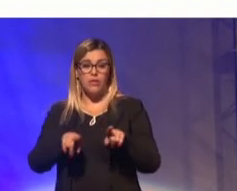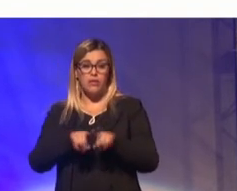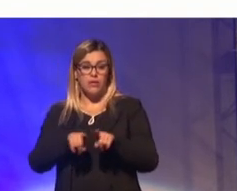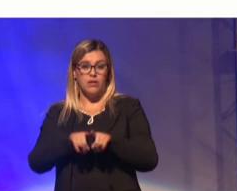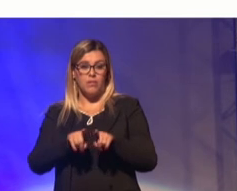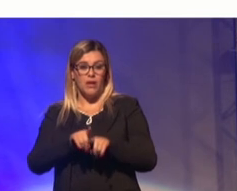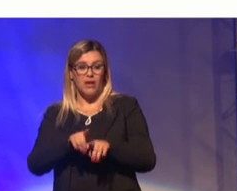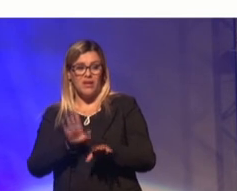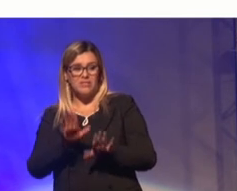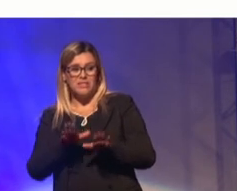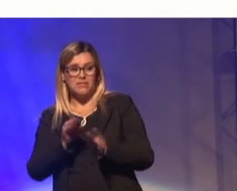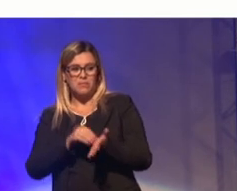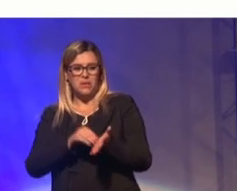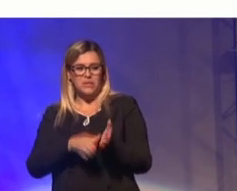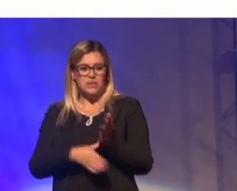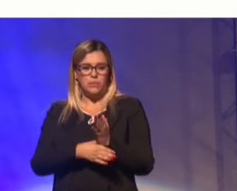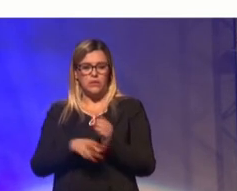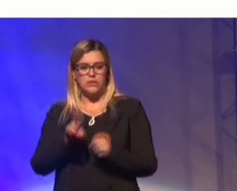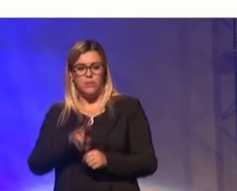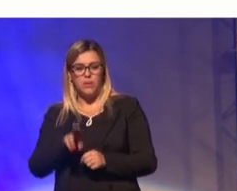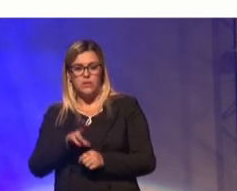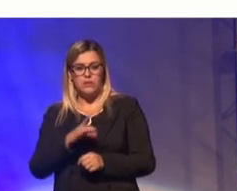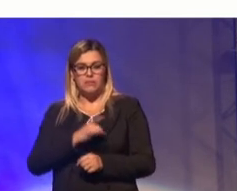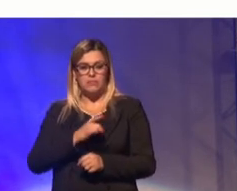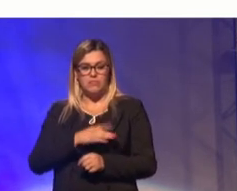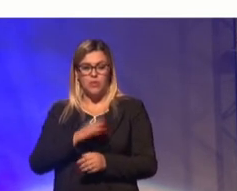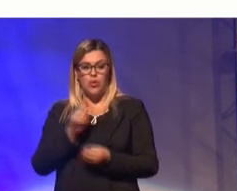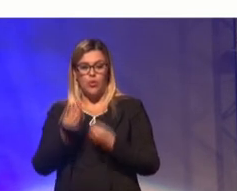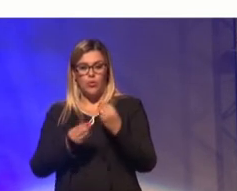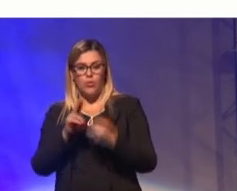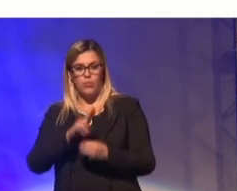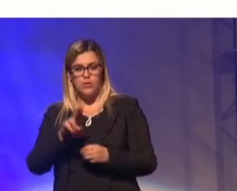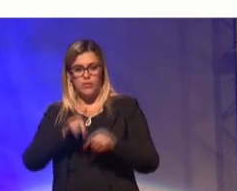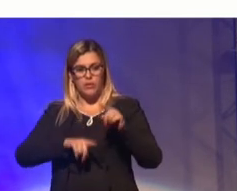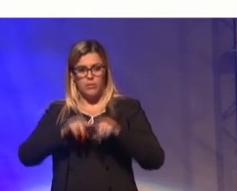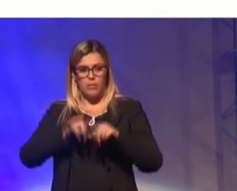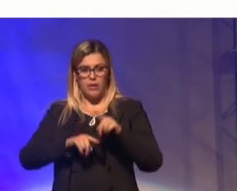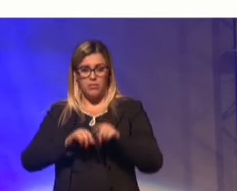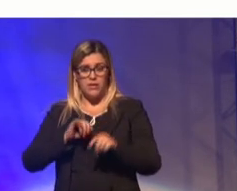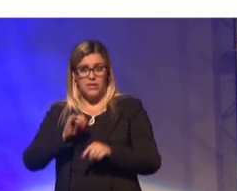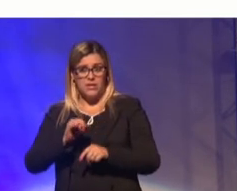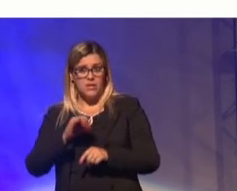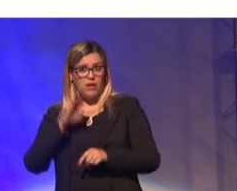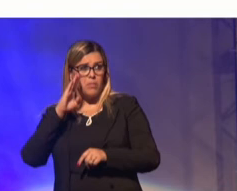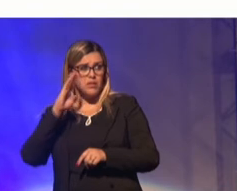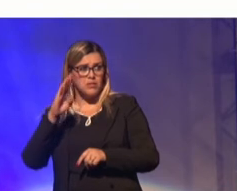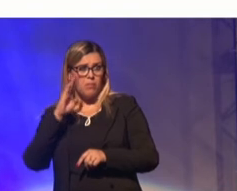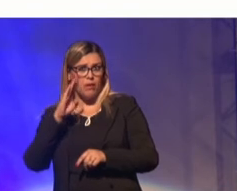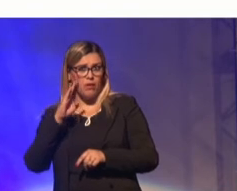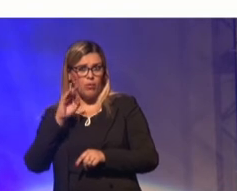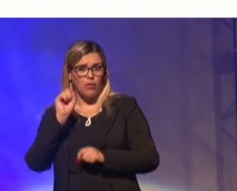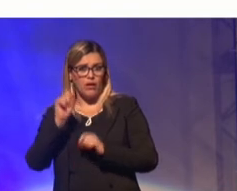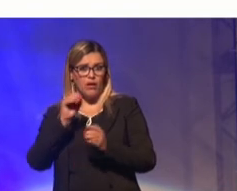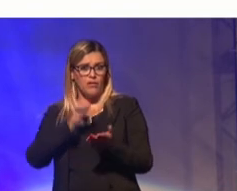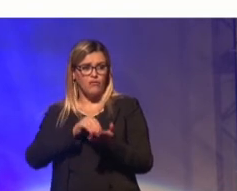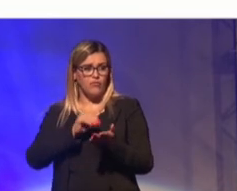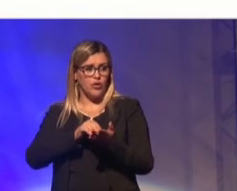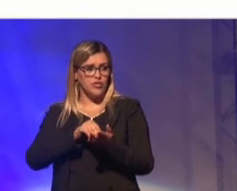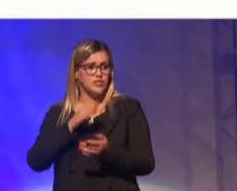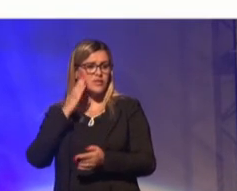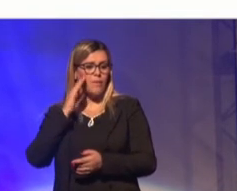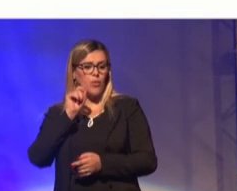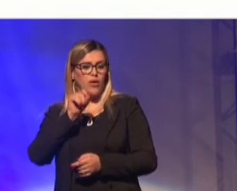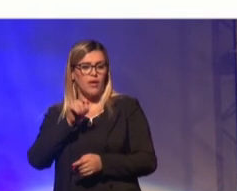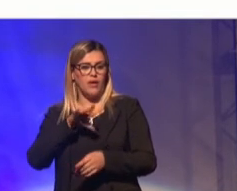certo medo, uma insegurança para usar o equipamento. Bom, se a principal causa seria então a falta de evidência, né? E